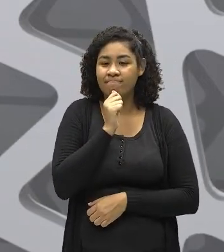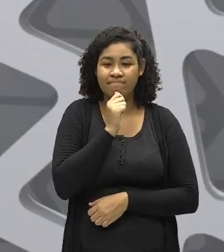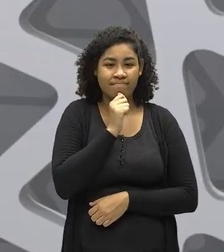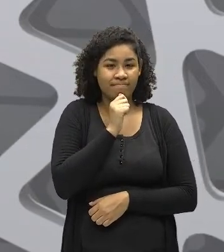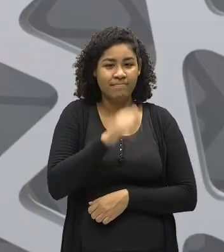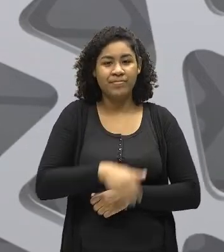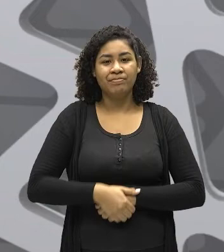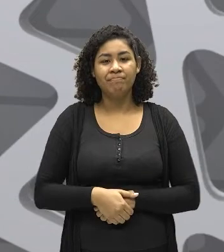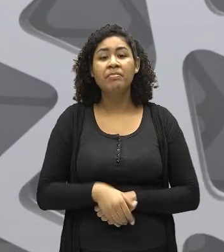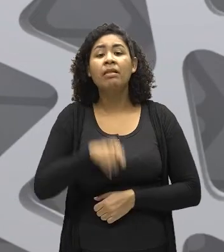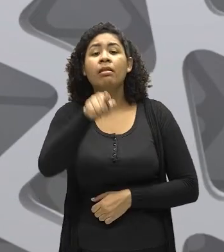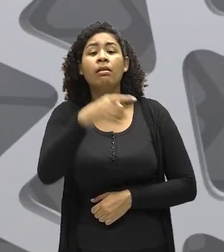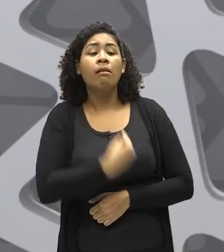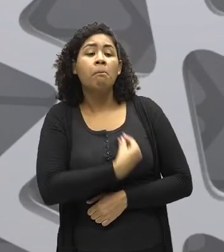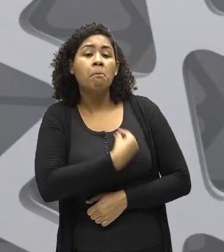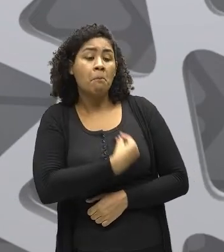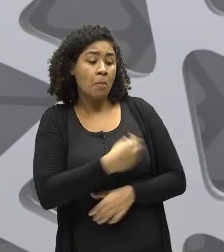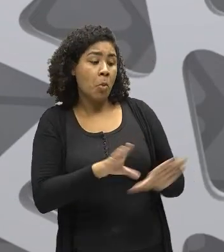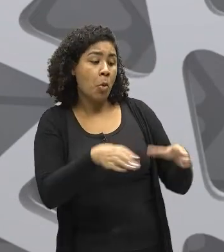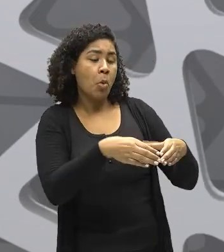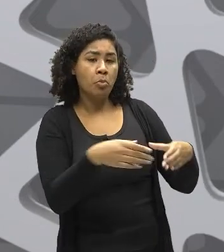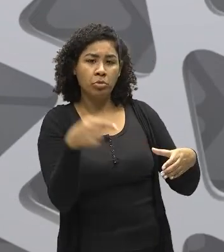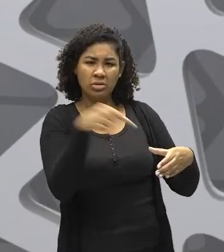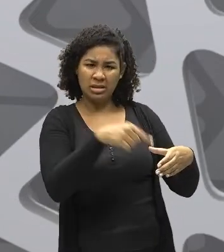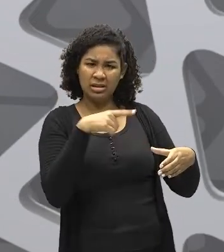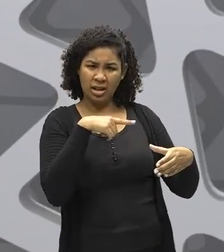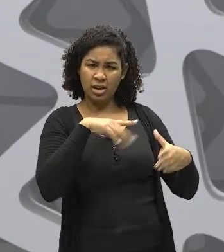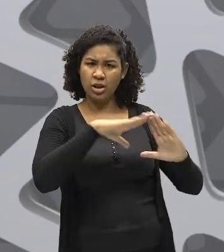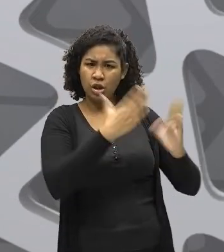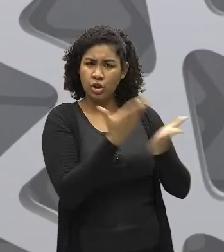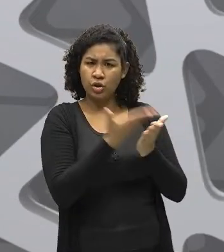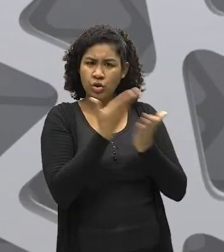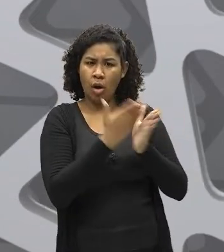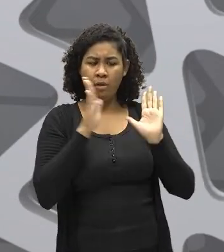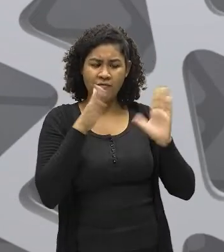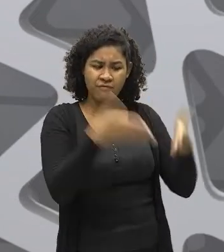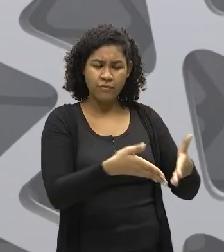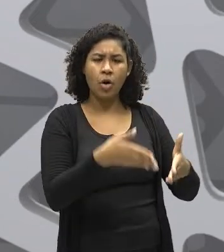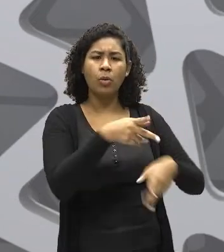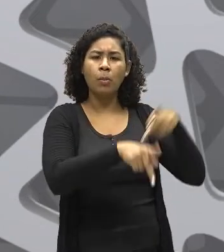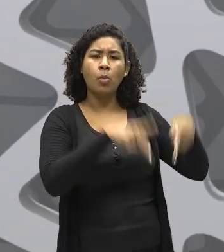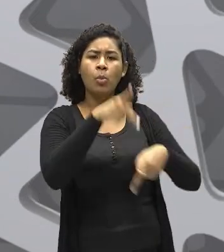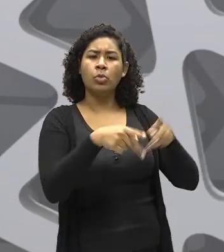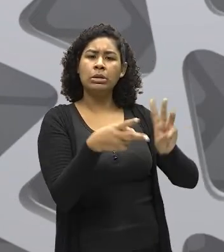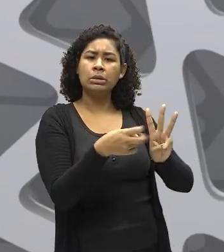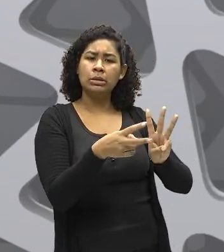Aí na sua comunidade, você conhece alguma escola exclusivamente indígena?